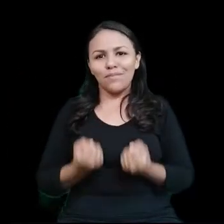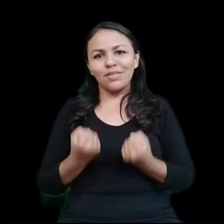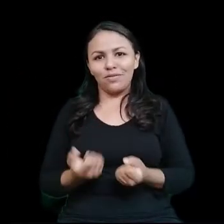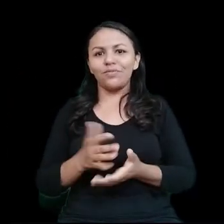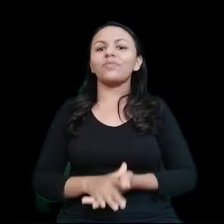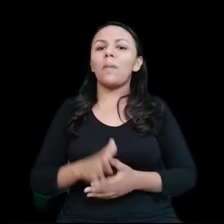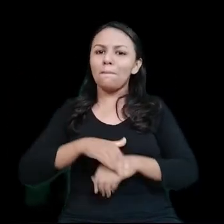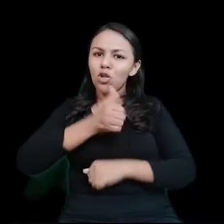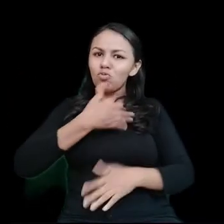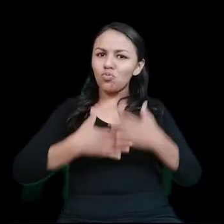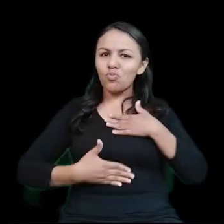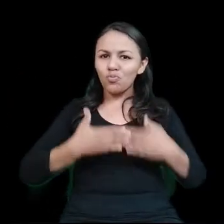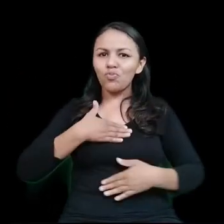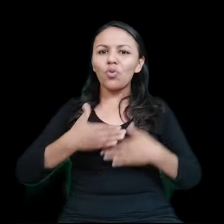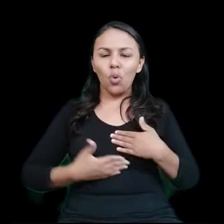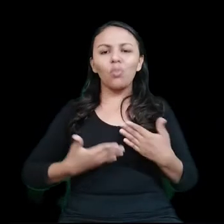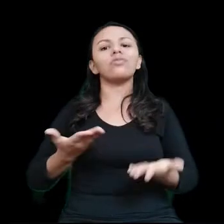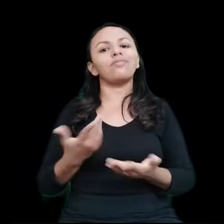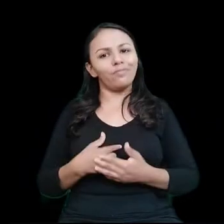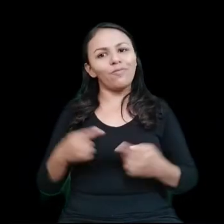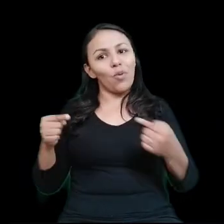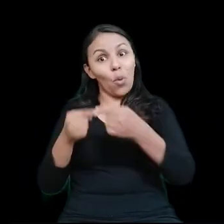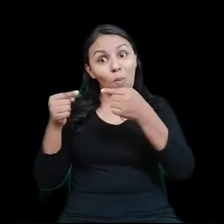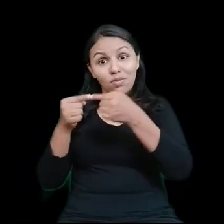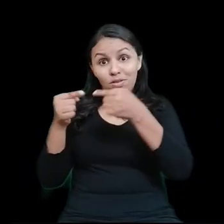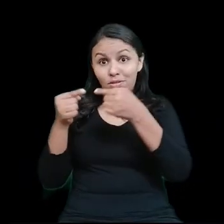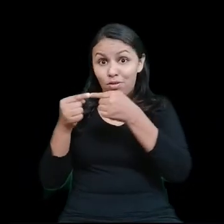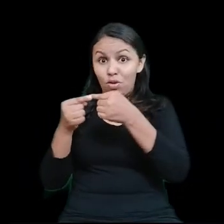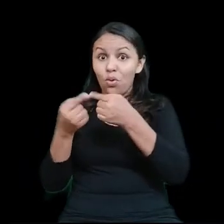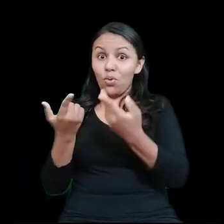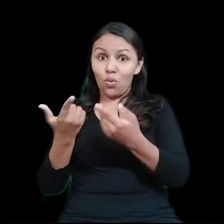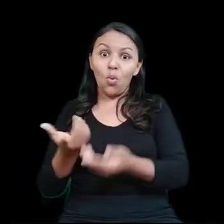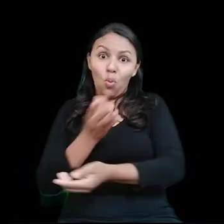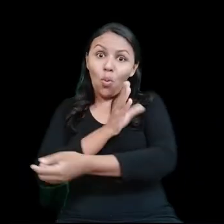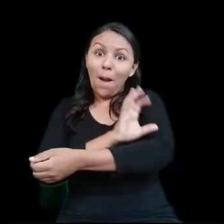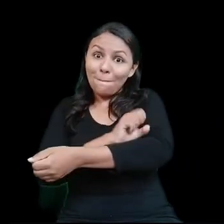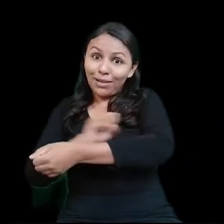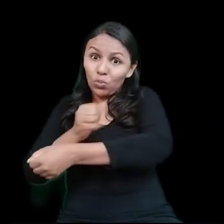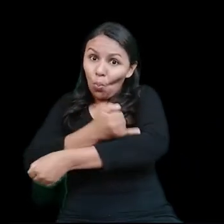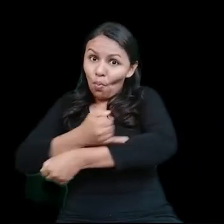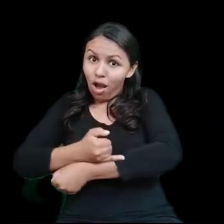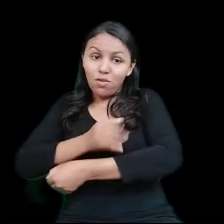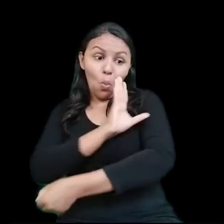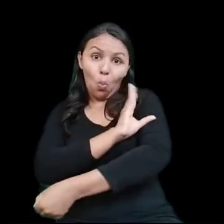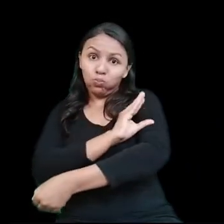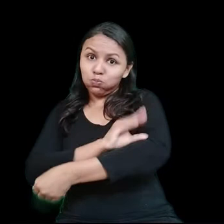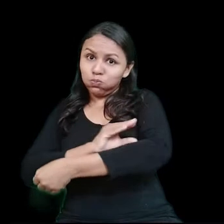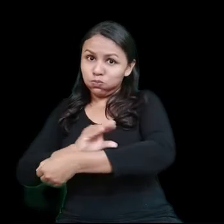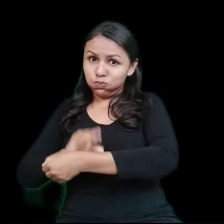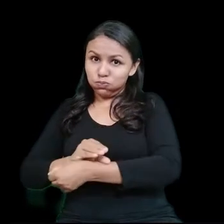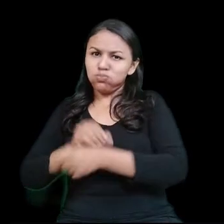capacidade funcional está diretamente ligado à massa muscular, que é massa magra,